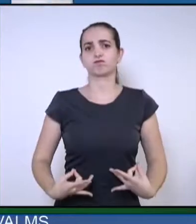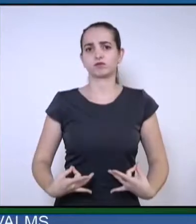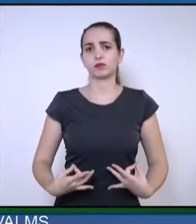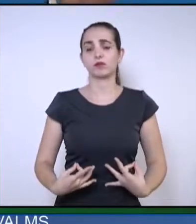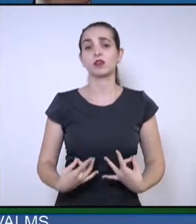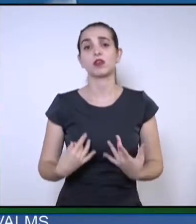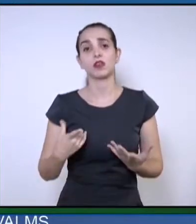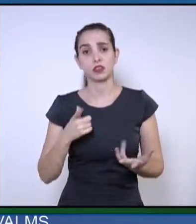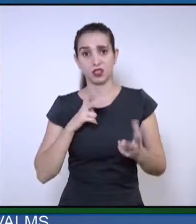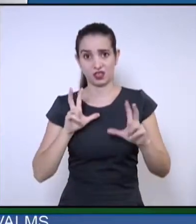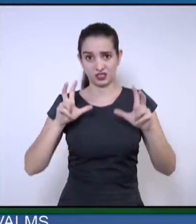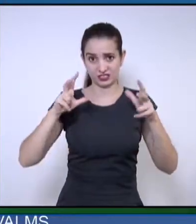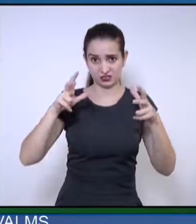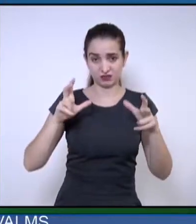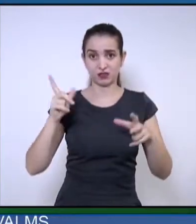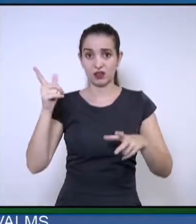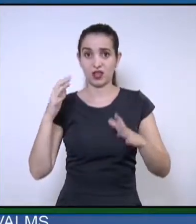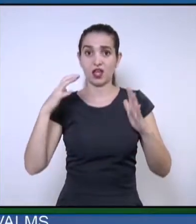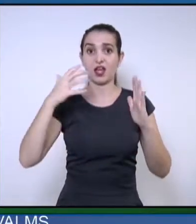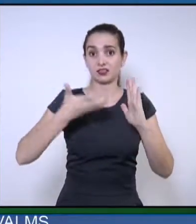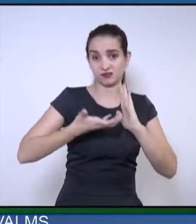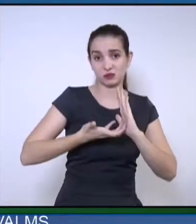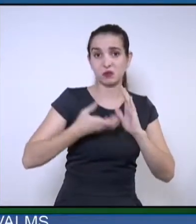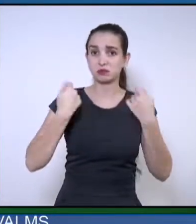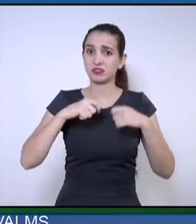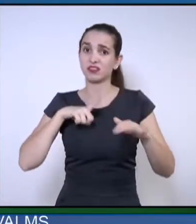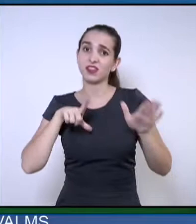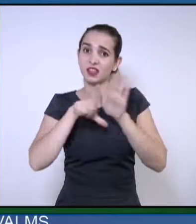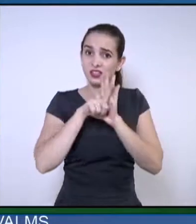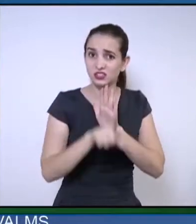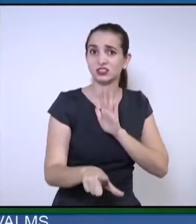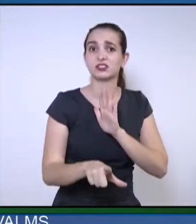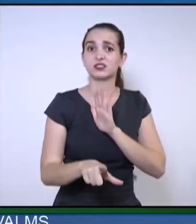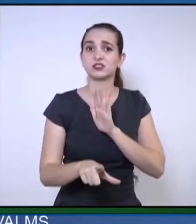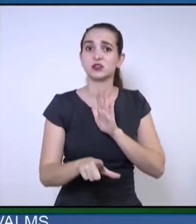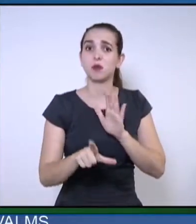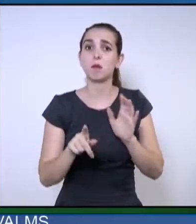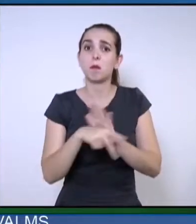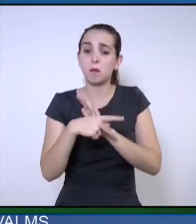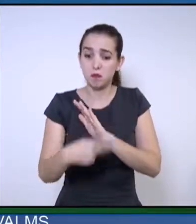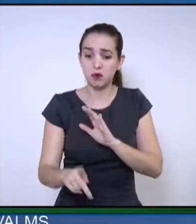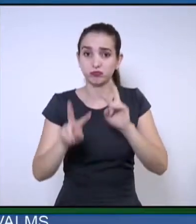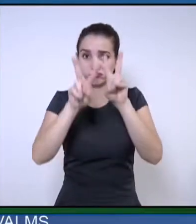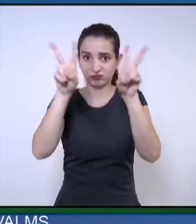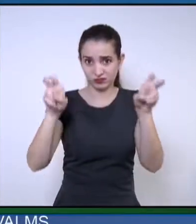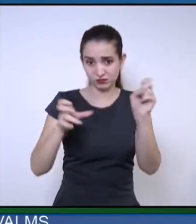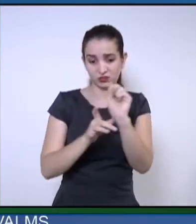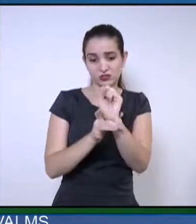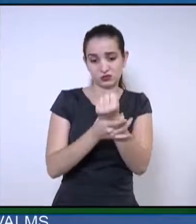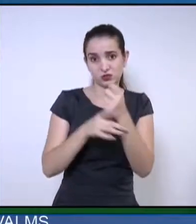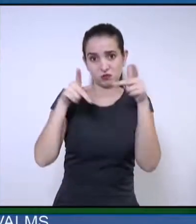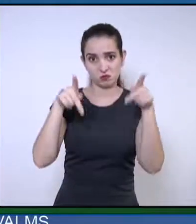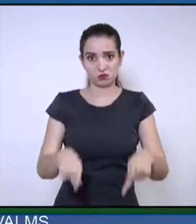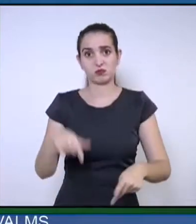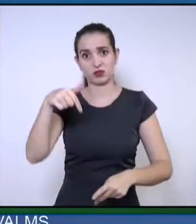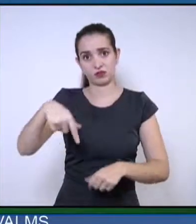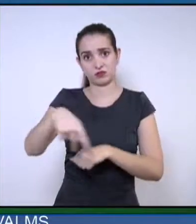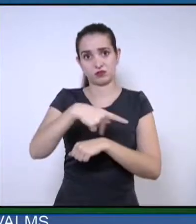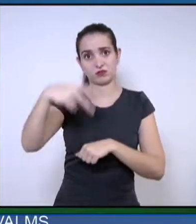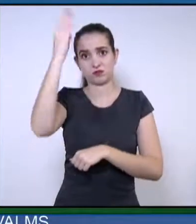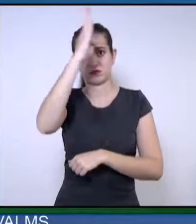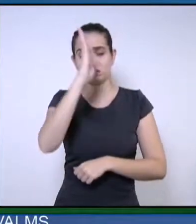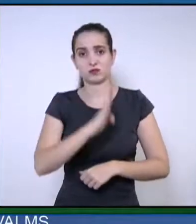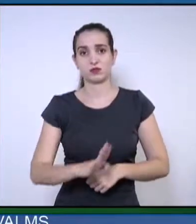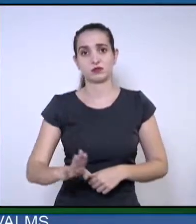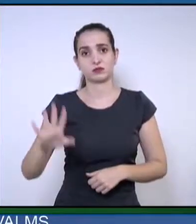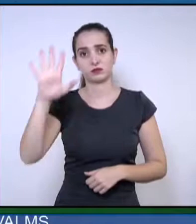A Câmara dos Deputados Federal, o Senado Federal precisa legislar sobre essa questão de segurança no nosso país.